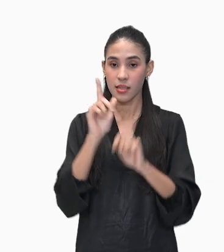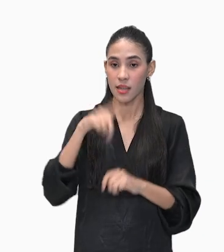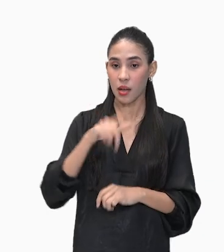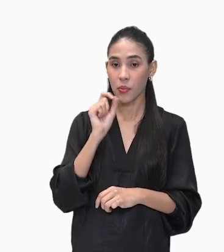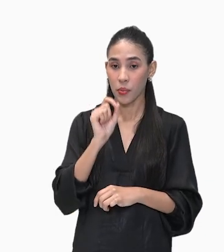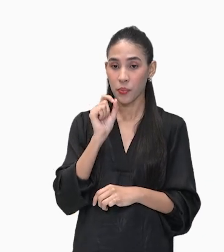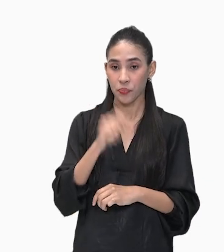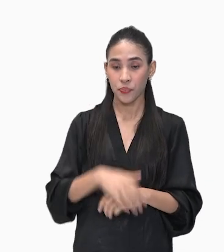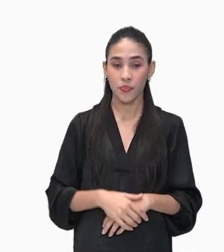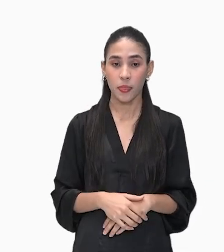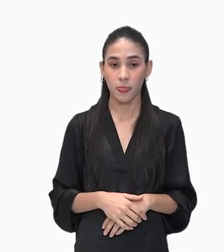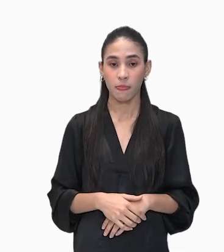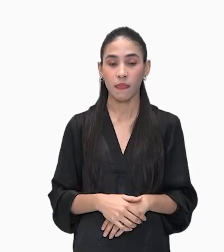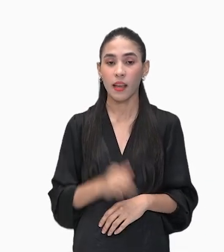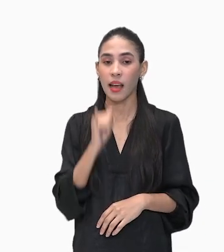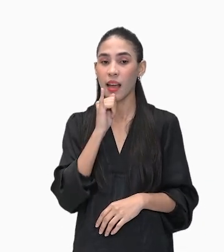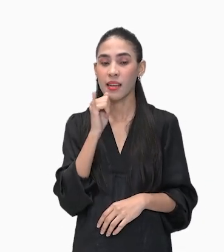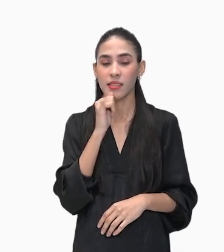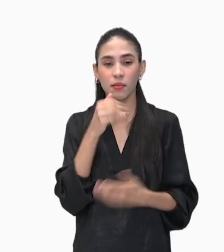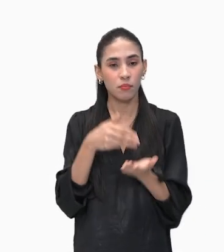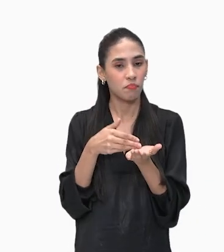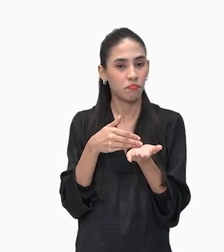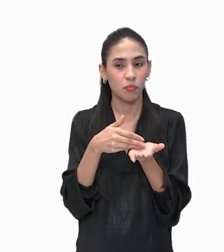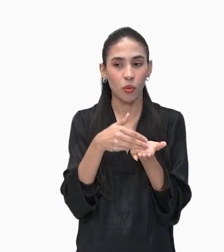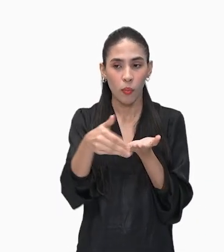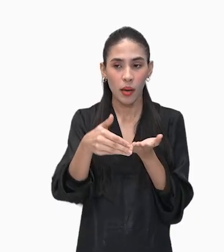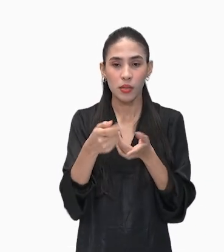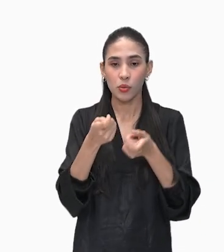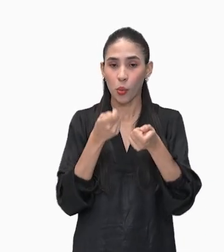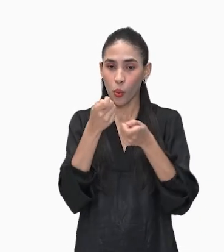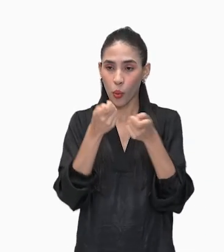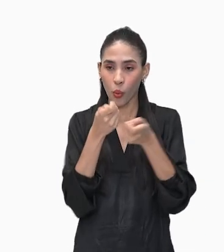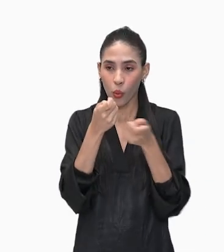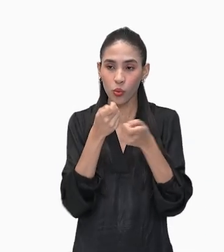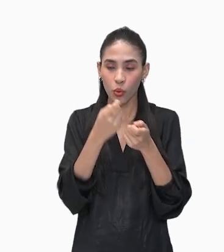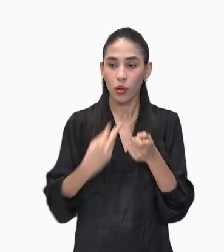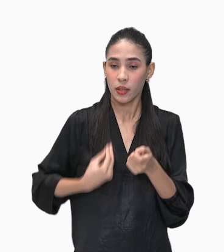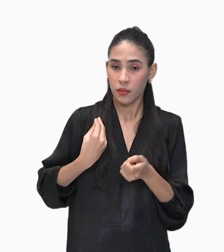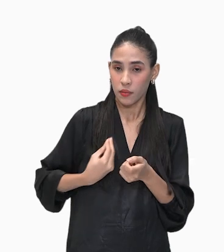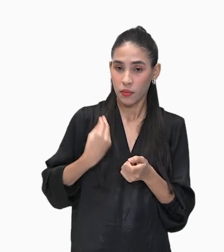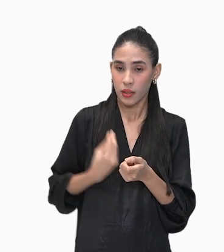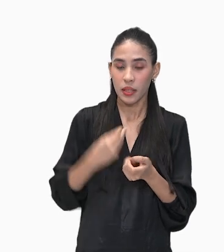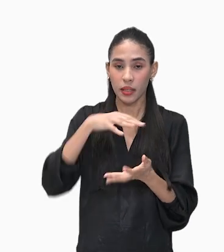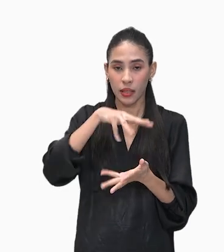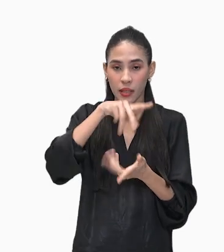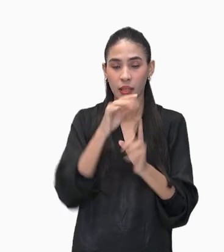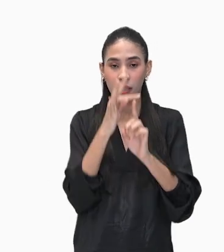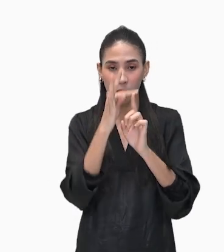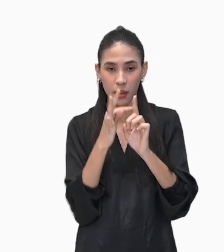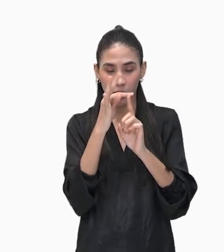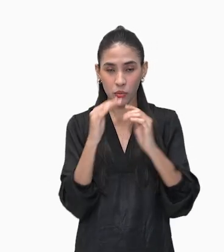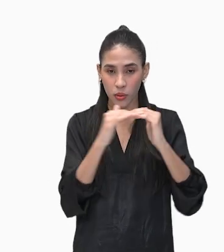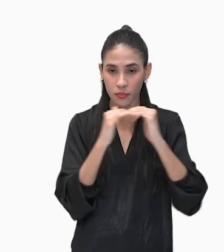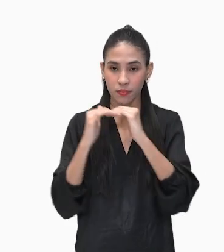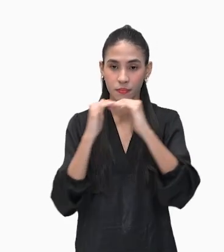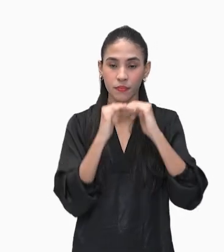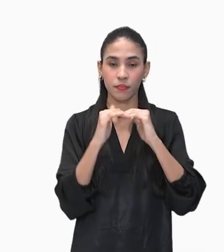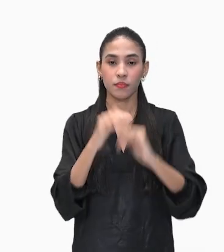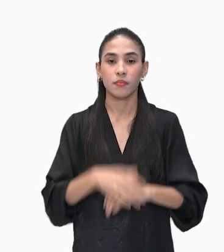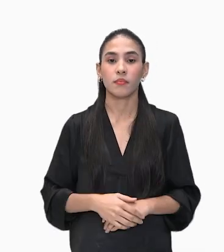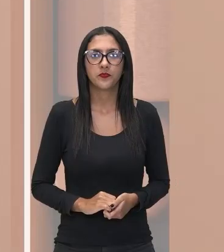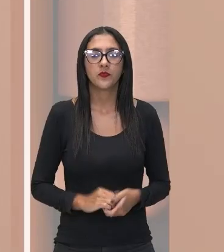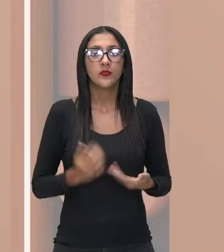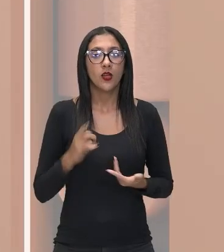assim, são um filtro da vida, né? Eles são necessários para manter a temperatura constante da Terra. Então,